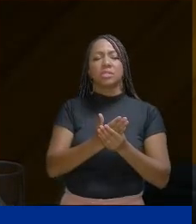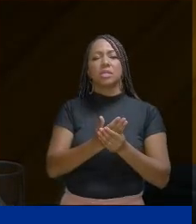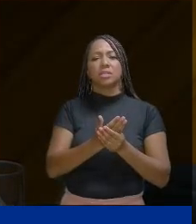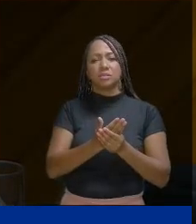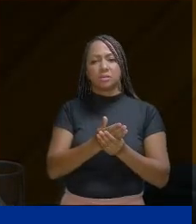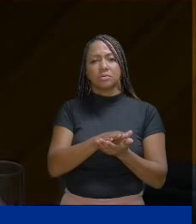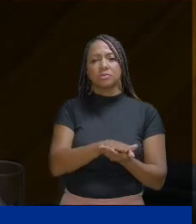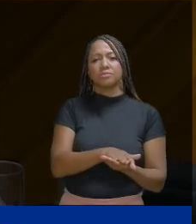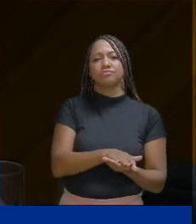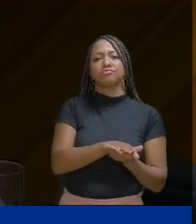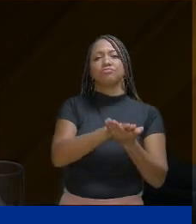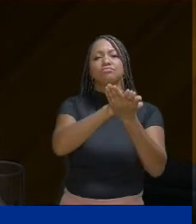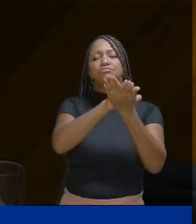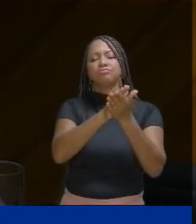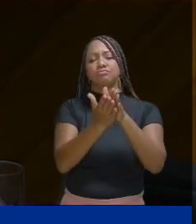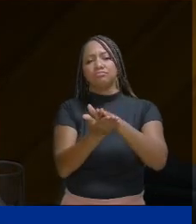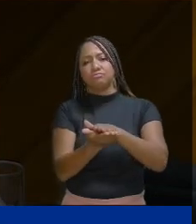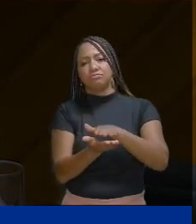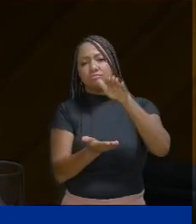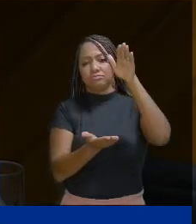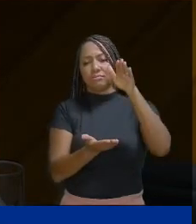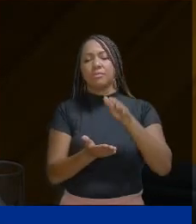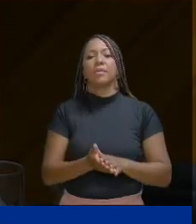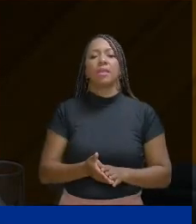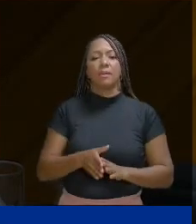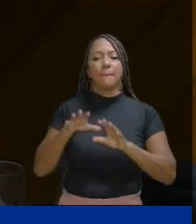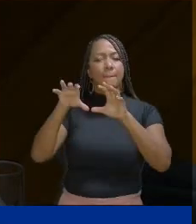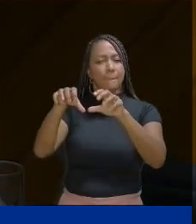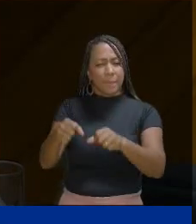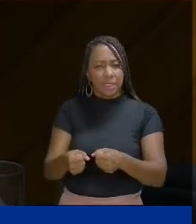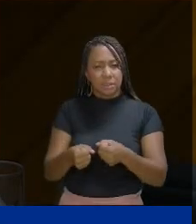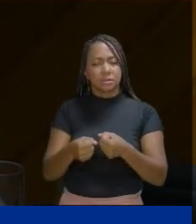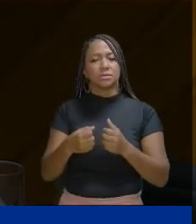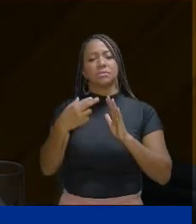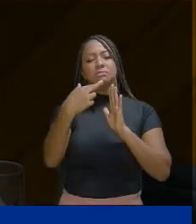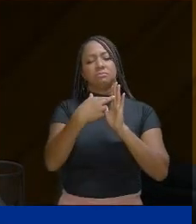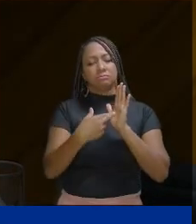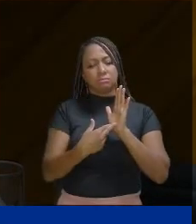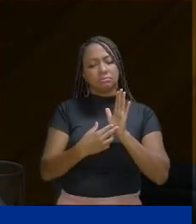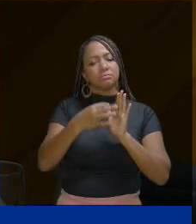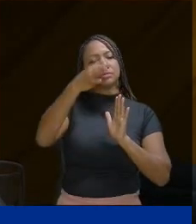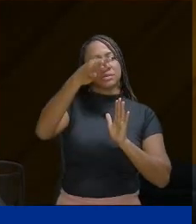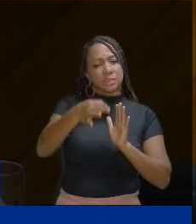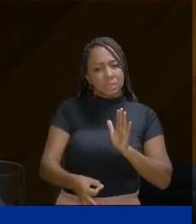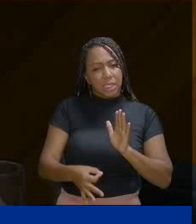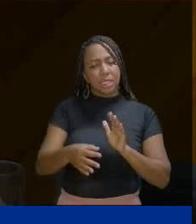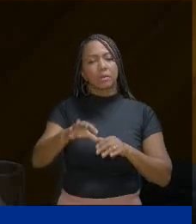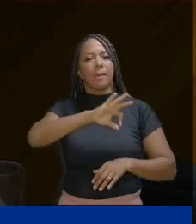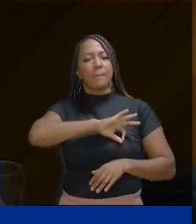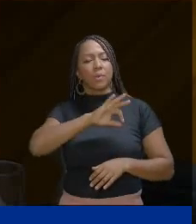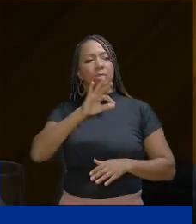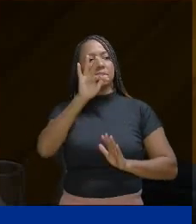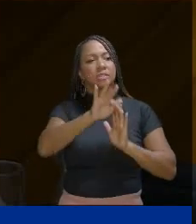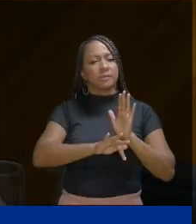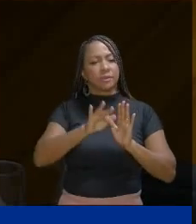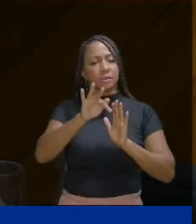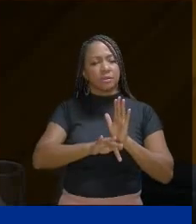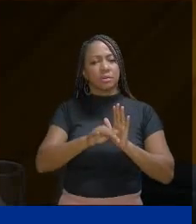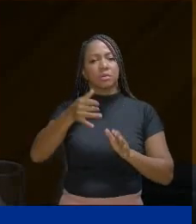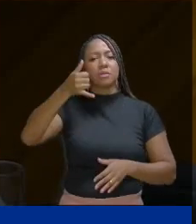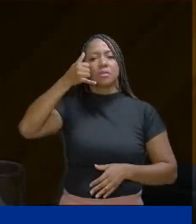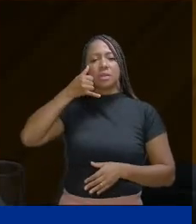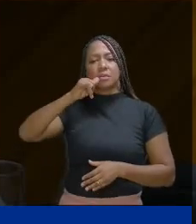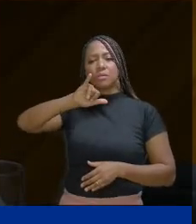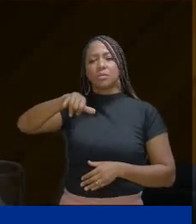decorreu, em grande parte, da apreensão feita de forma regular pela Polícia Federal do celular do